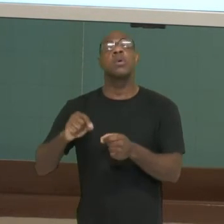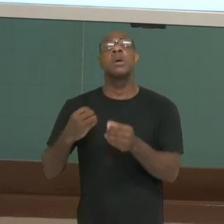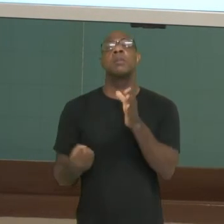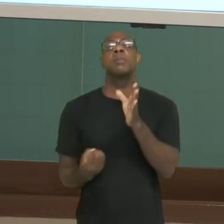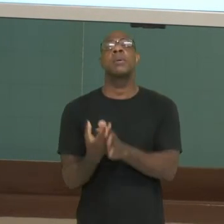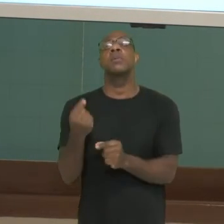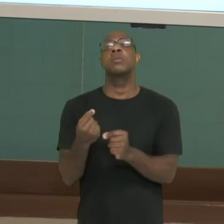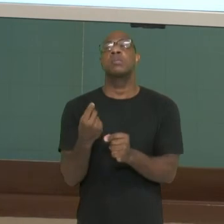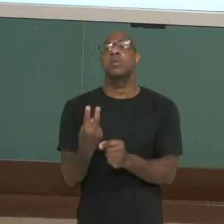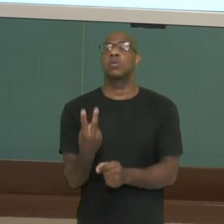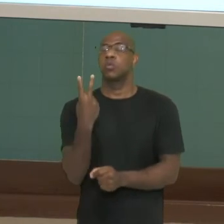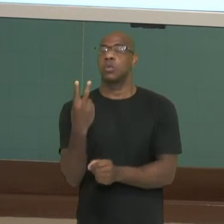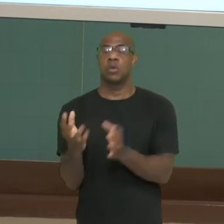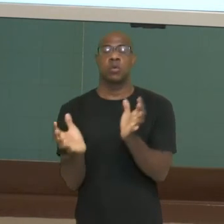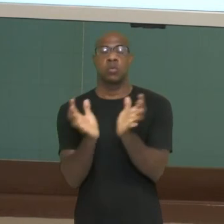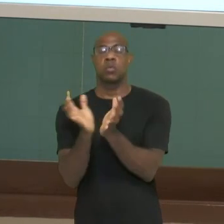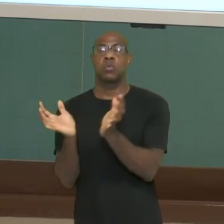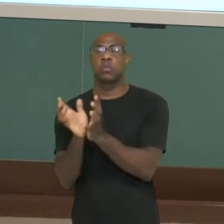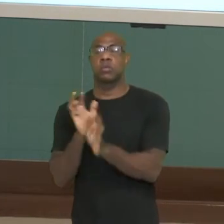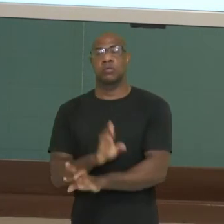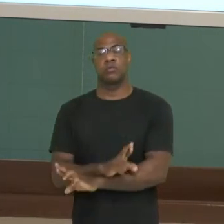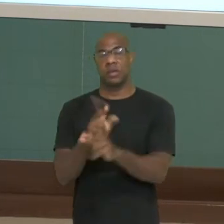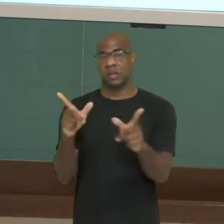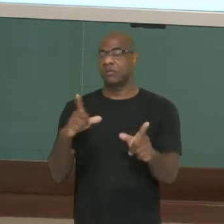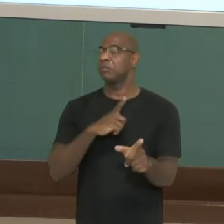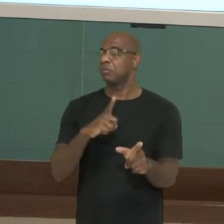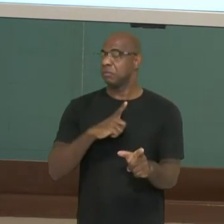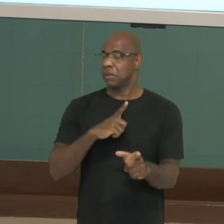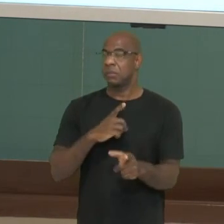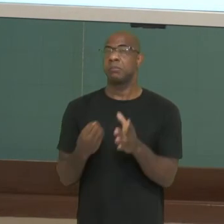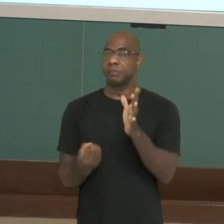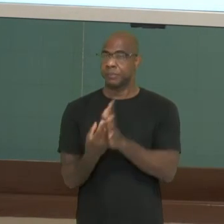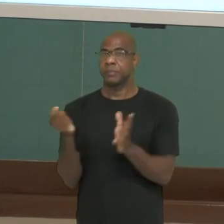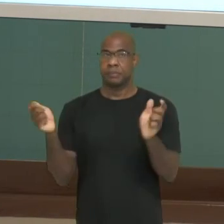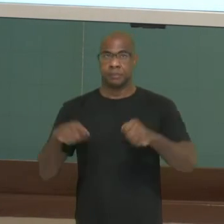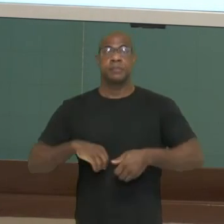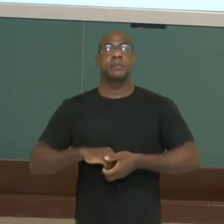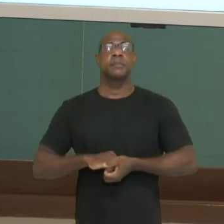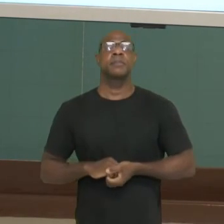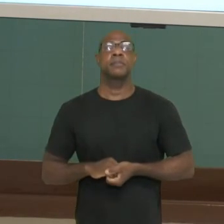formando duas espécies diferentes, distintas, diferentes.